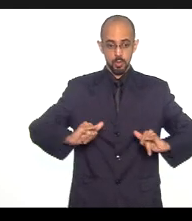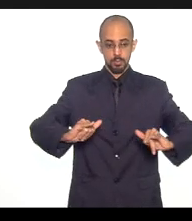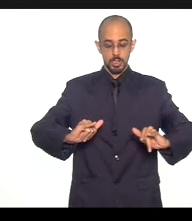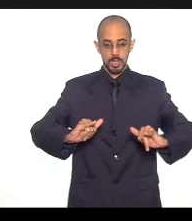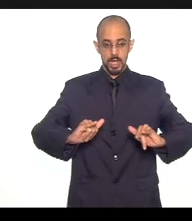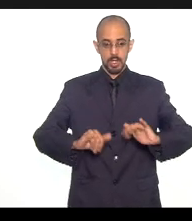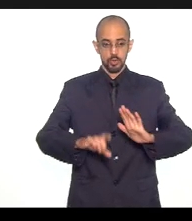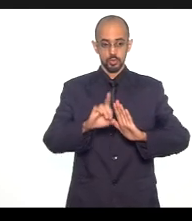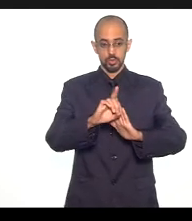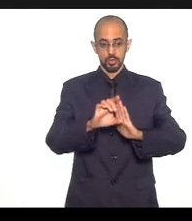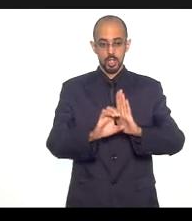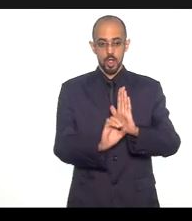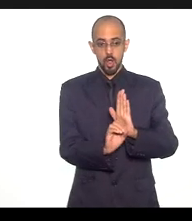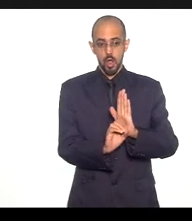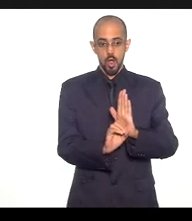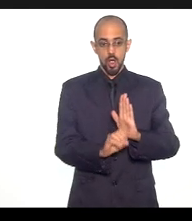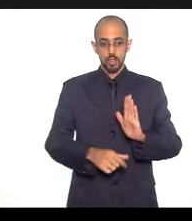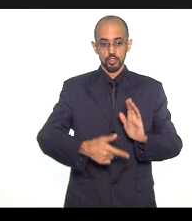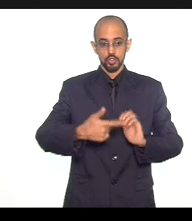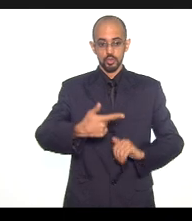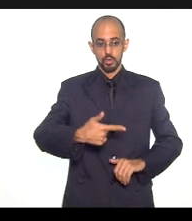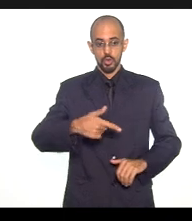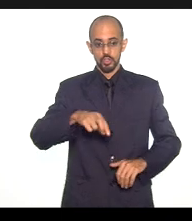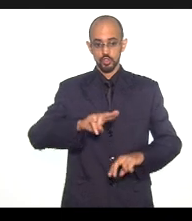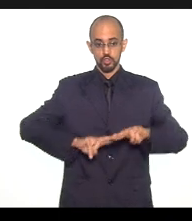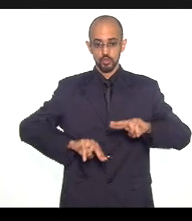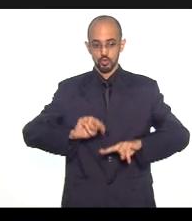Diário Oficial de 2 de 6 de 21,